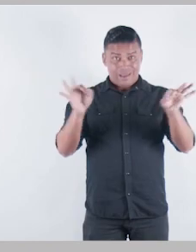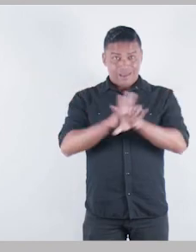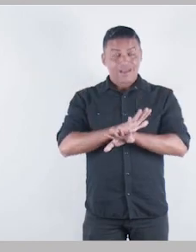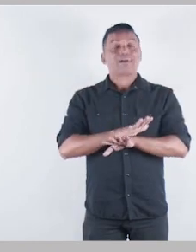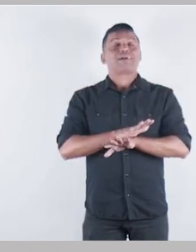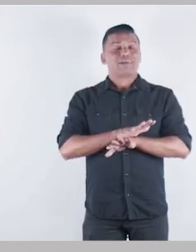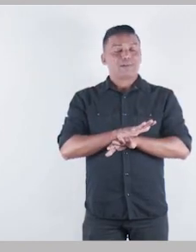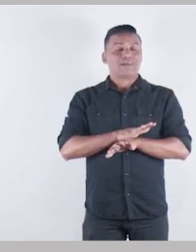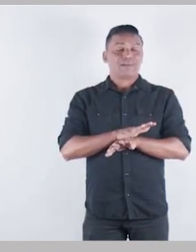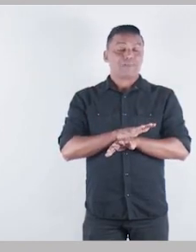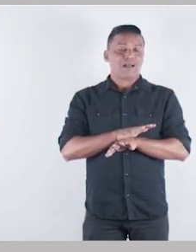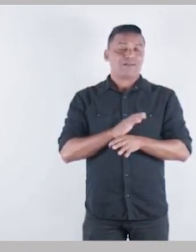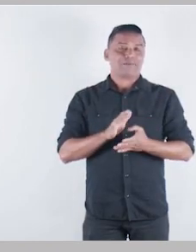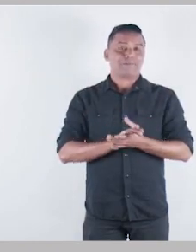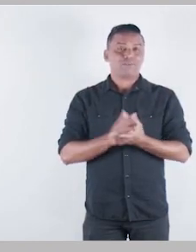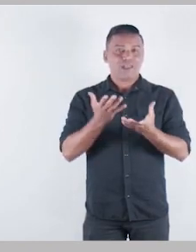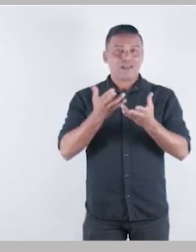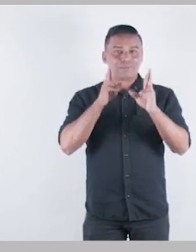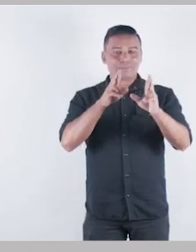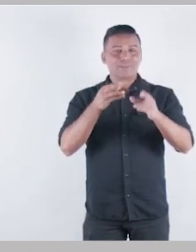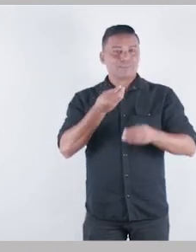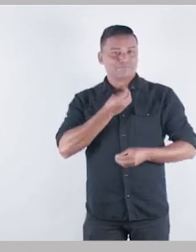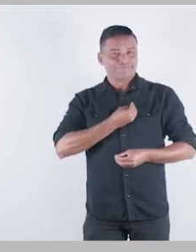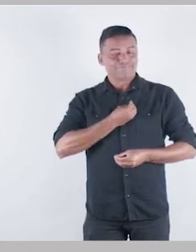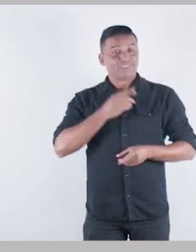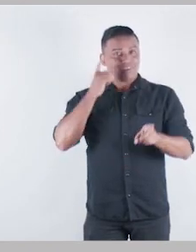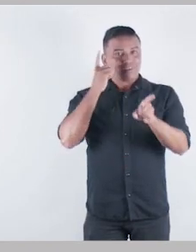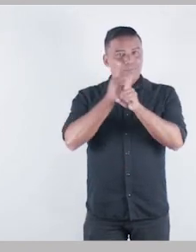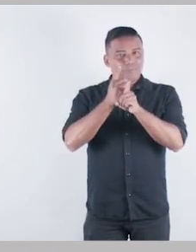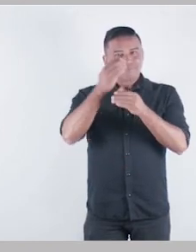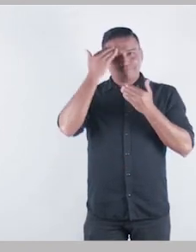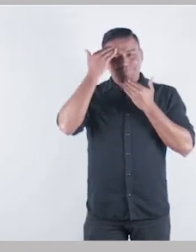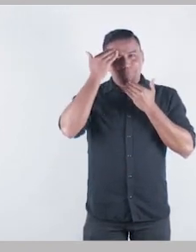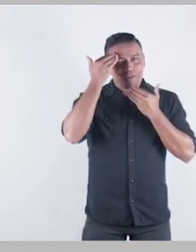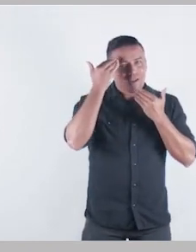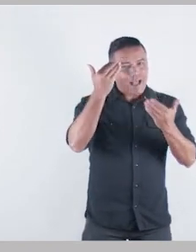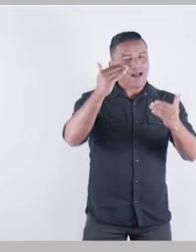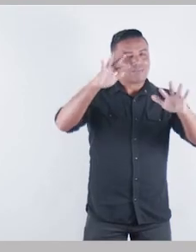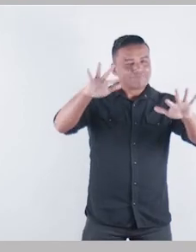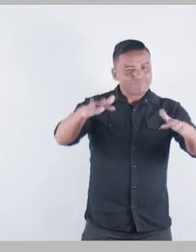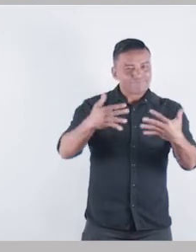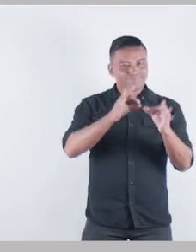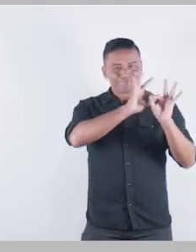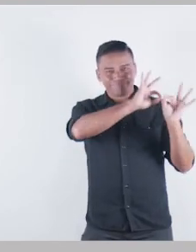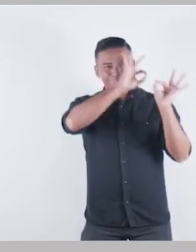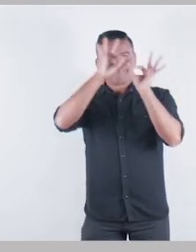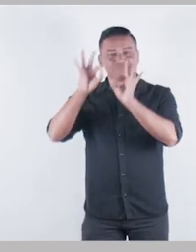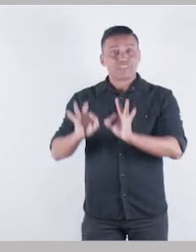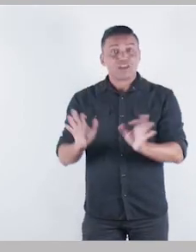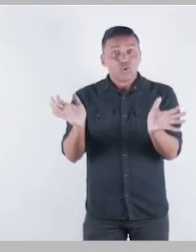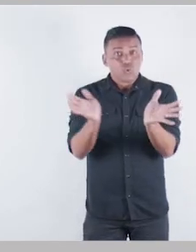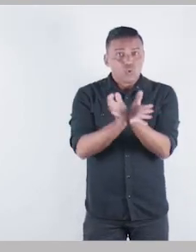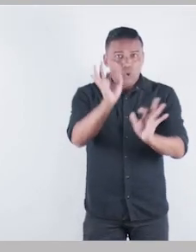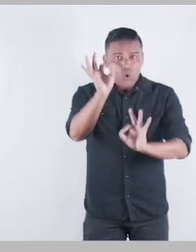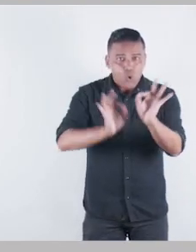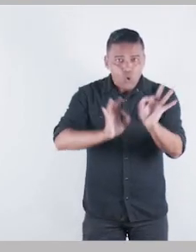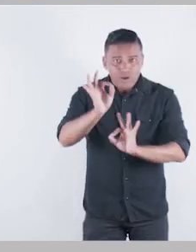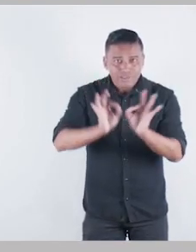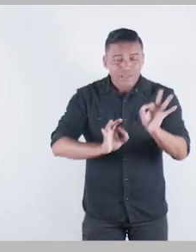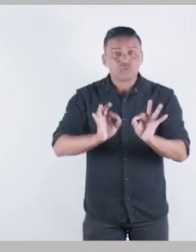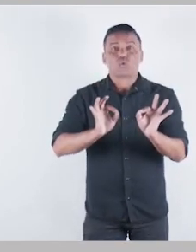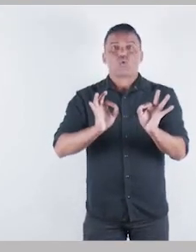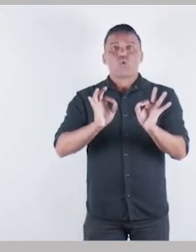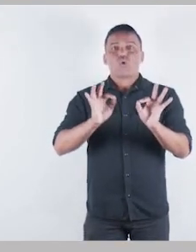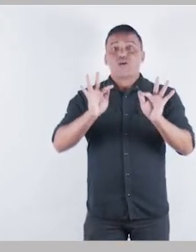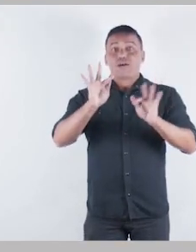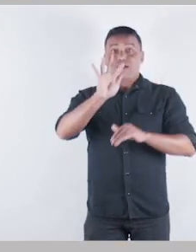nós estamos submetidos. Meu muito obrigado à nossa audiência, meu muito obrigado aos organizadores da feira